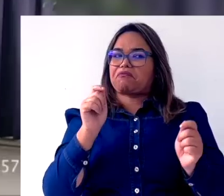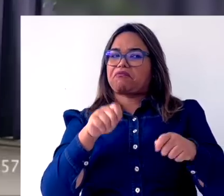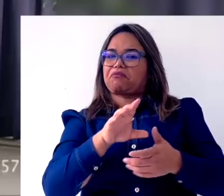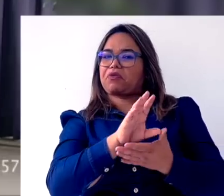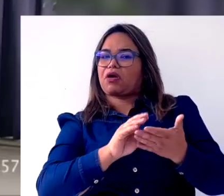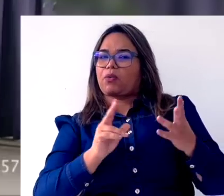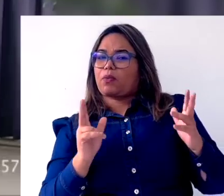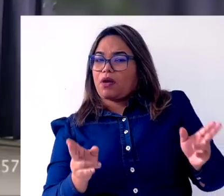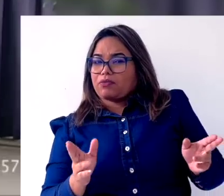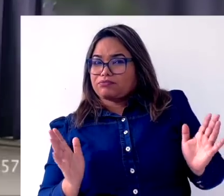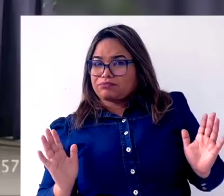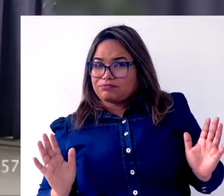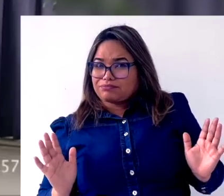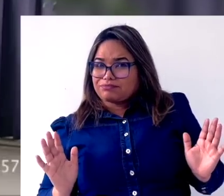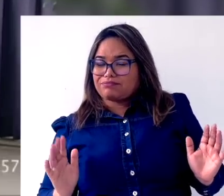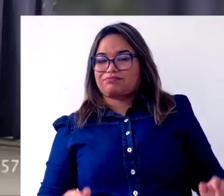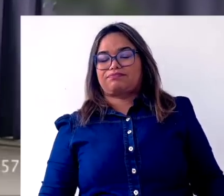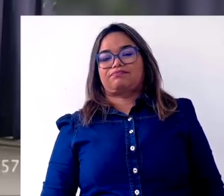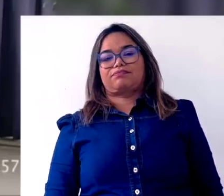mesma coisa?